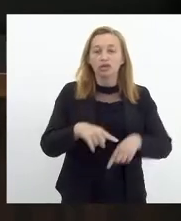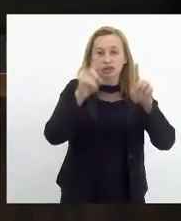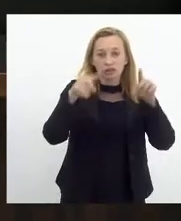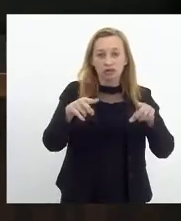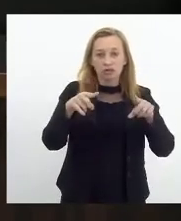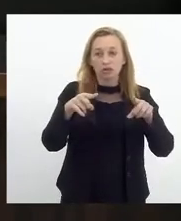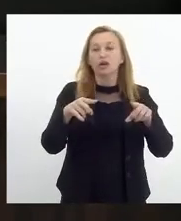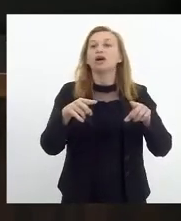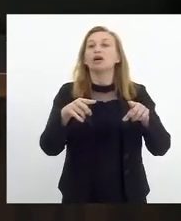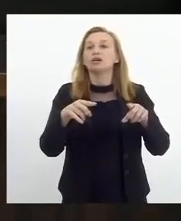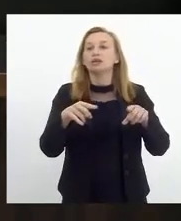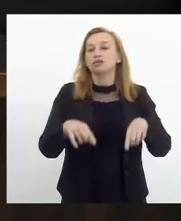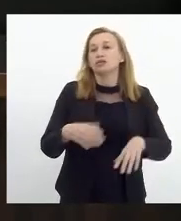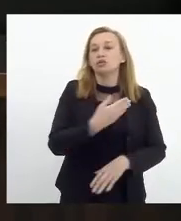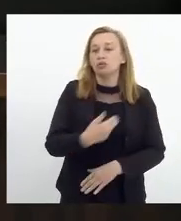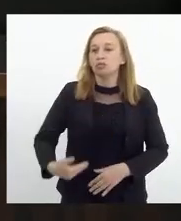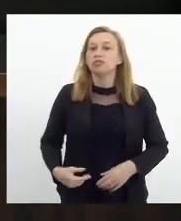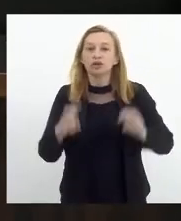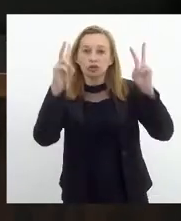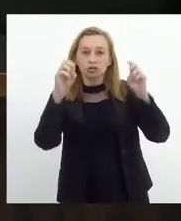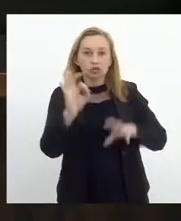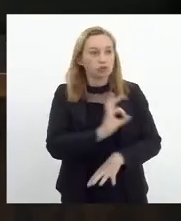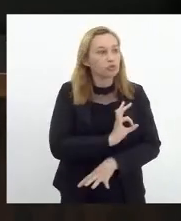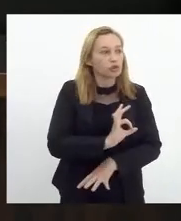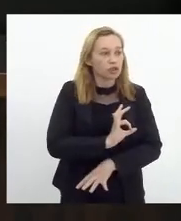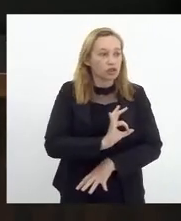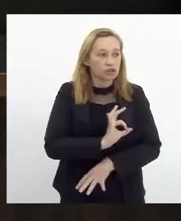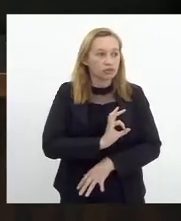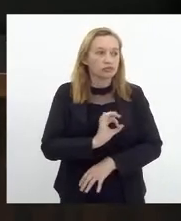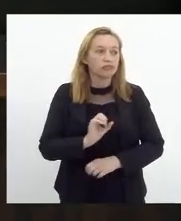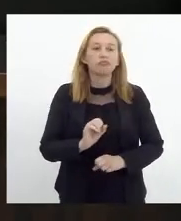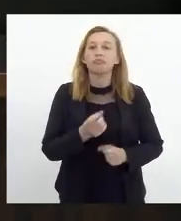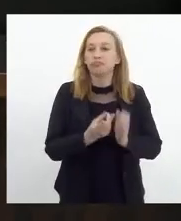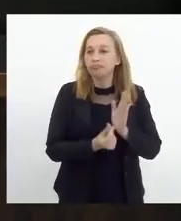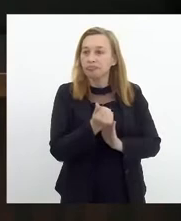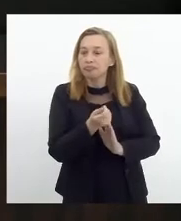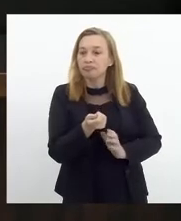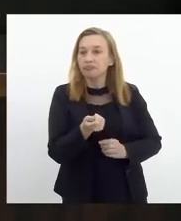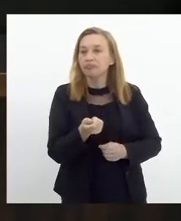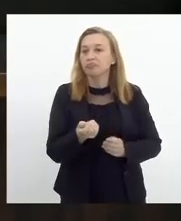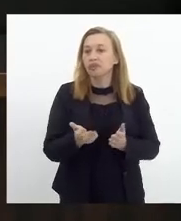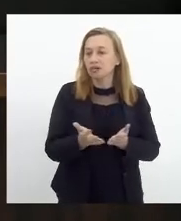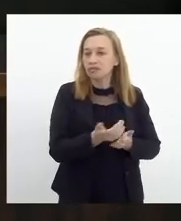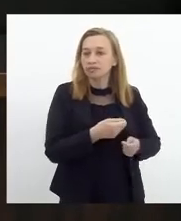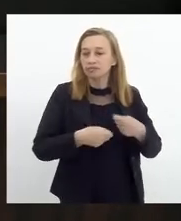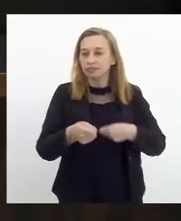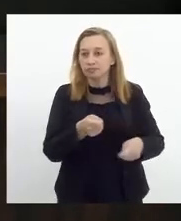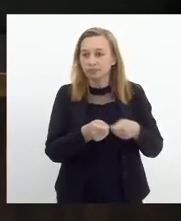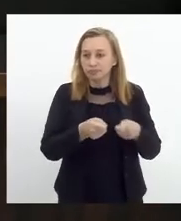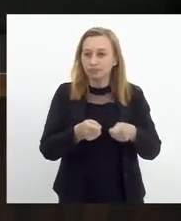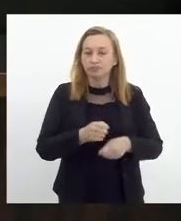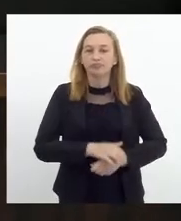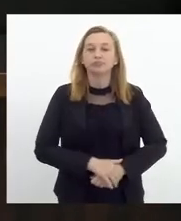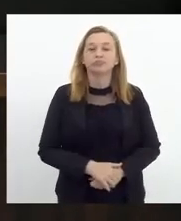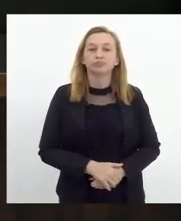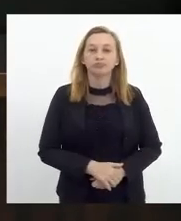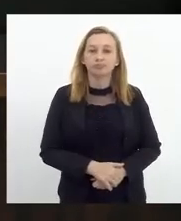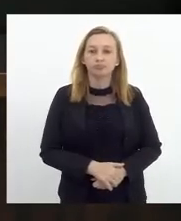públicos, segurança pública, assuntos de polícia, saúde, orçamento, finanças, fiscalização financeira e